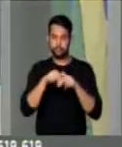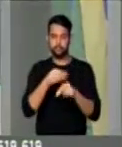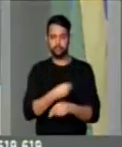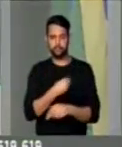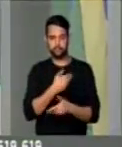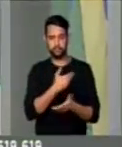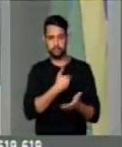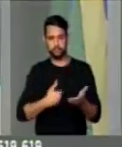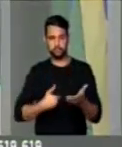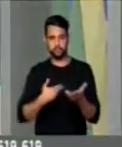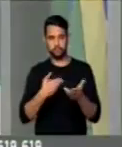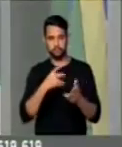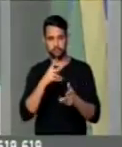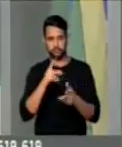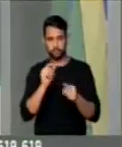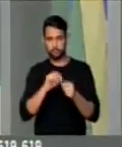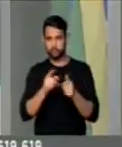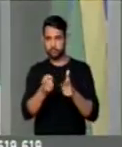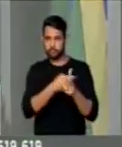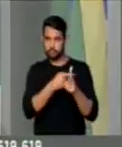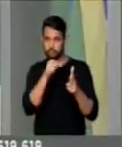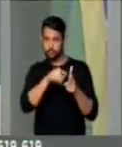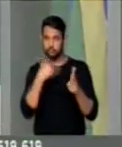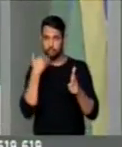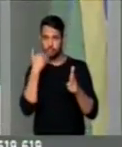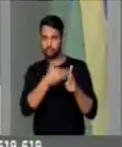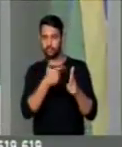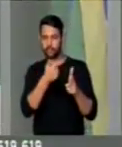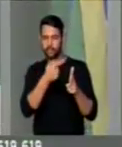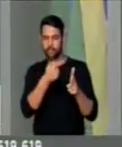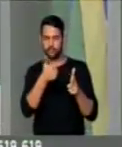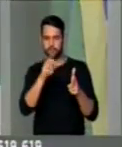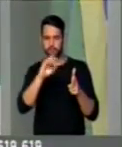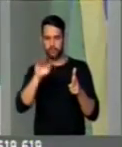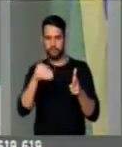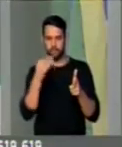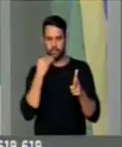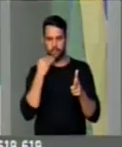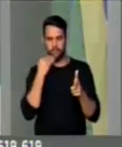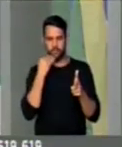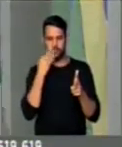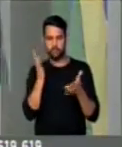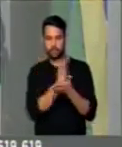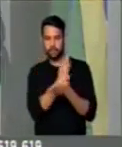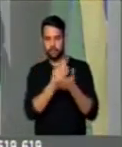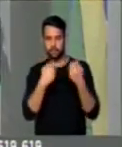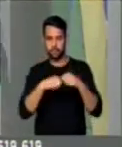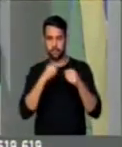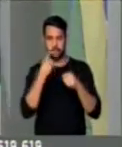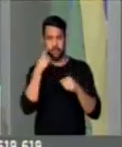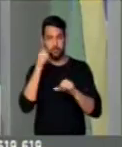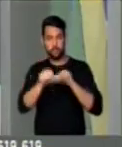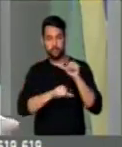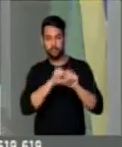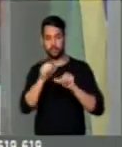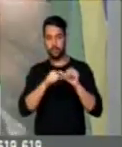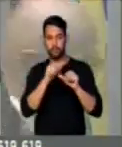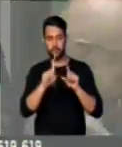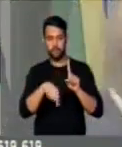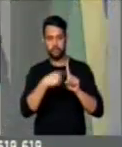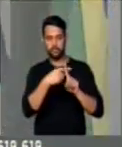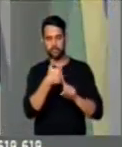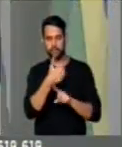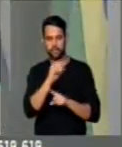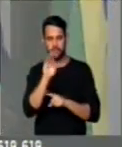públicas. Já aquele déficit que foi colocado de 170 bilhões, talvez precise ser revisto em mais